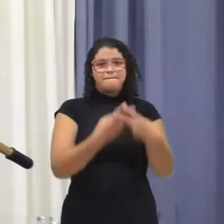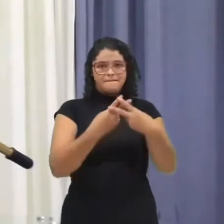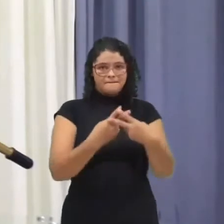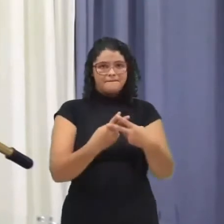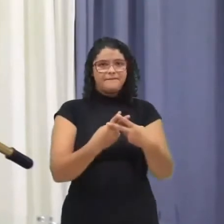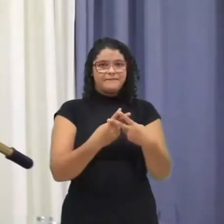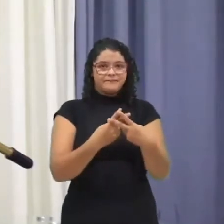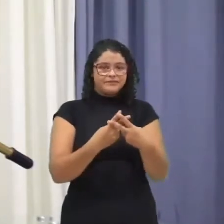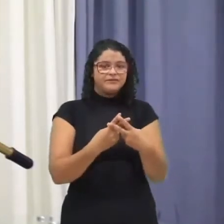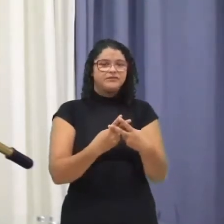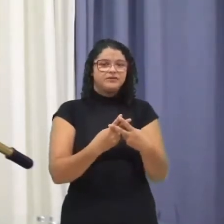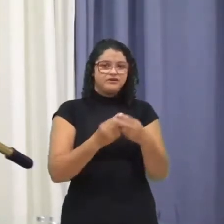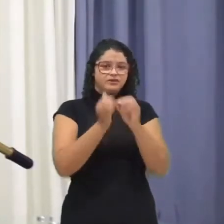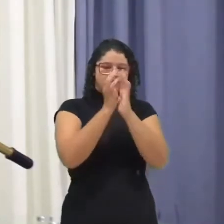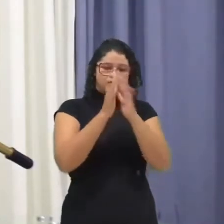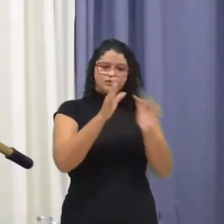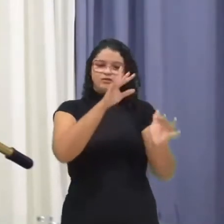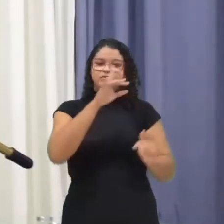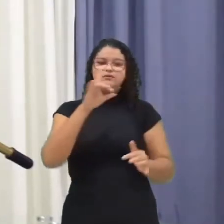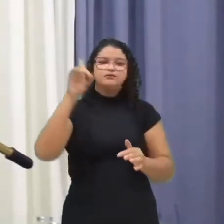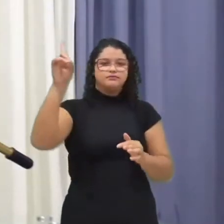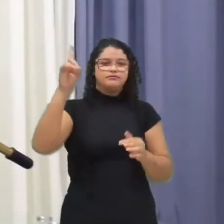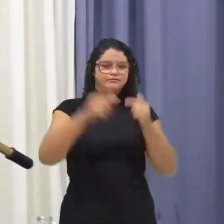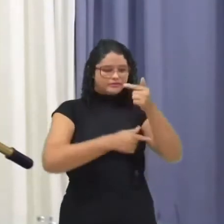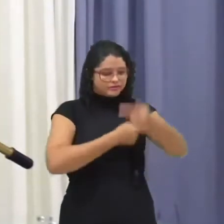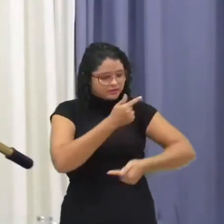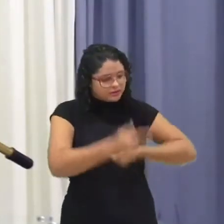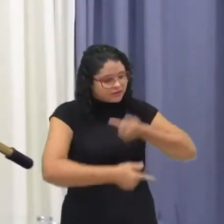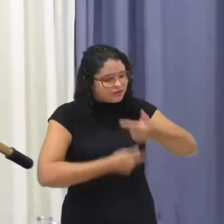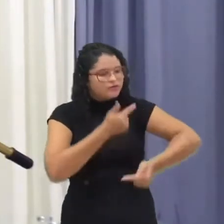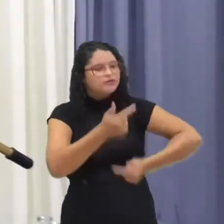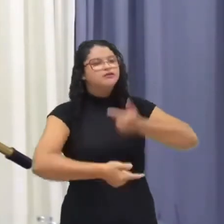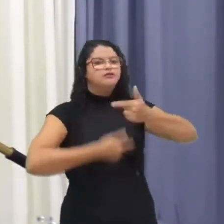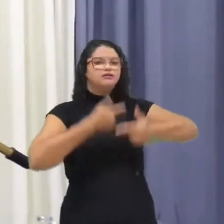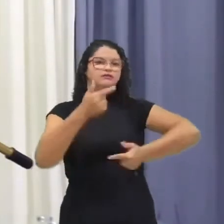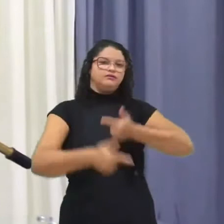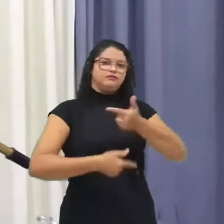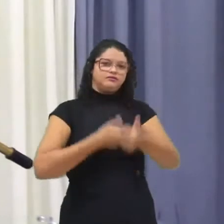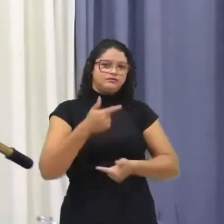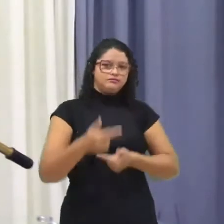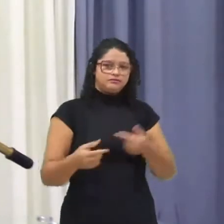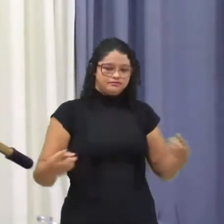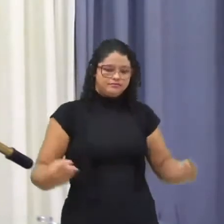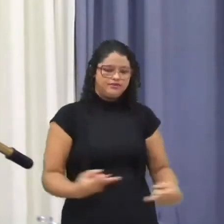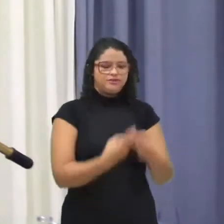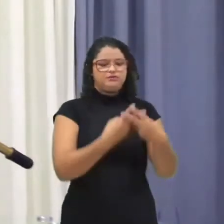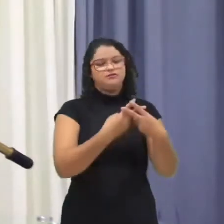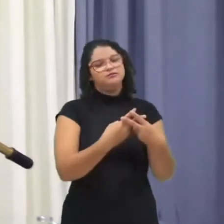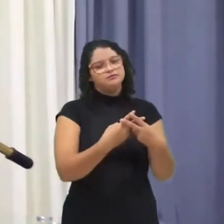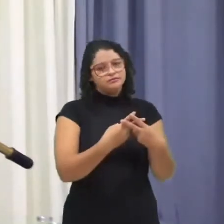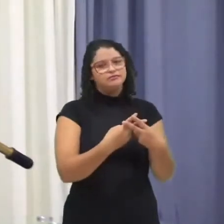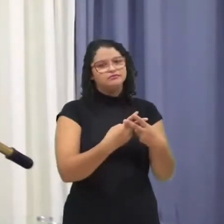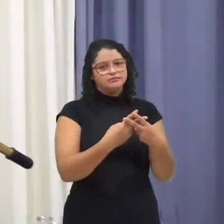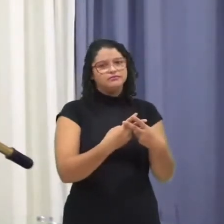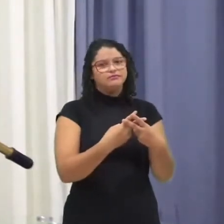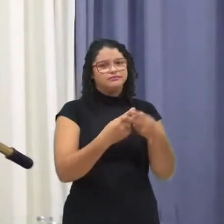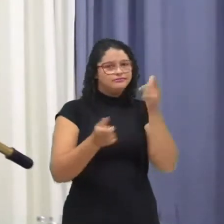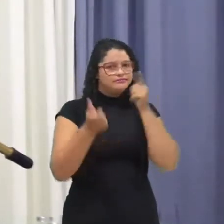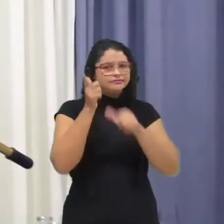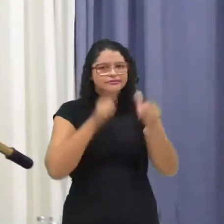era glorioso para o grande guerreiro que venceu a batalha trazer cativo aqueles que ele